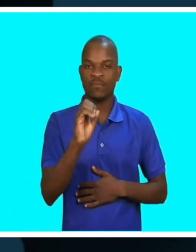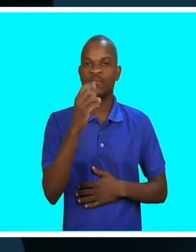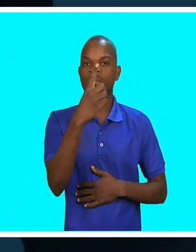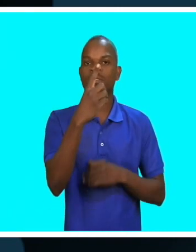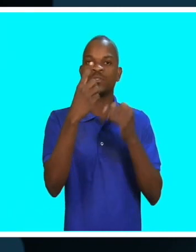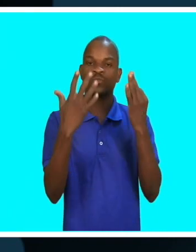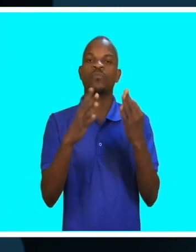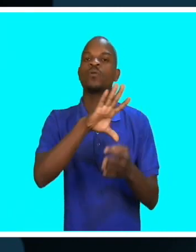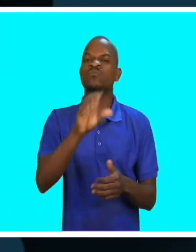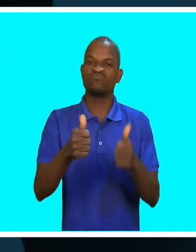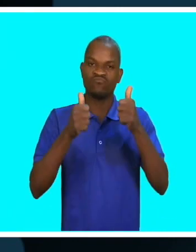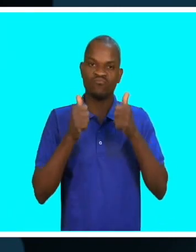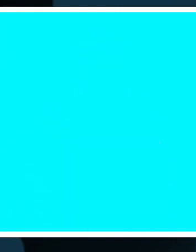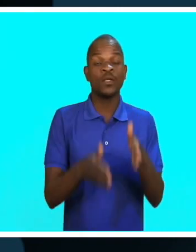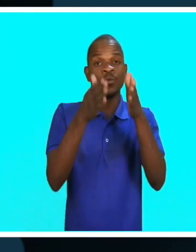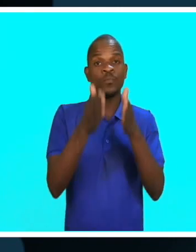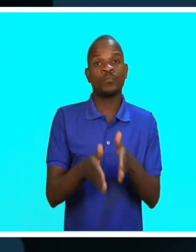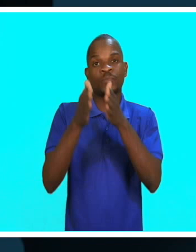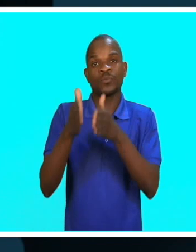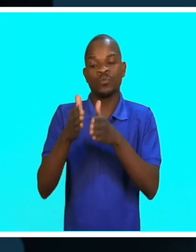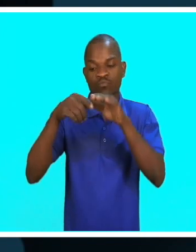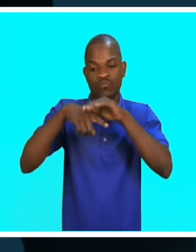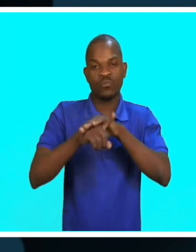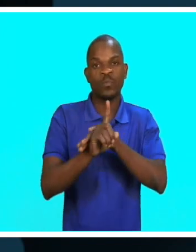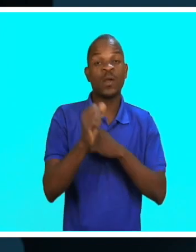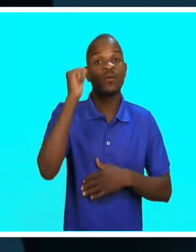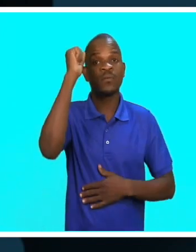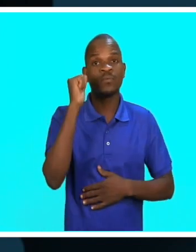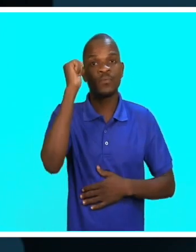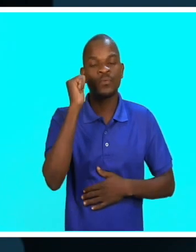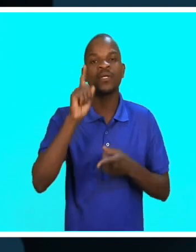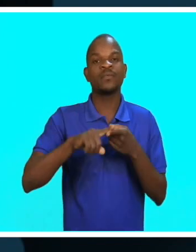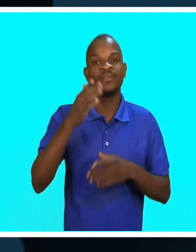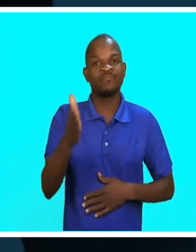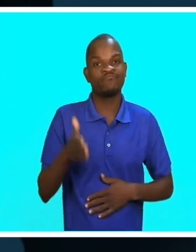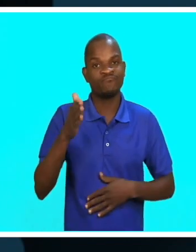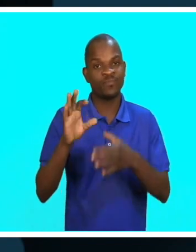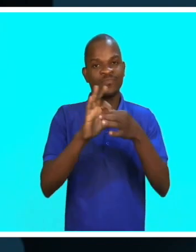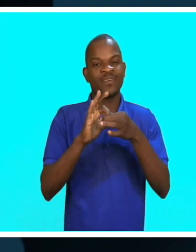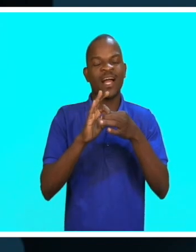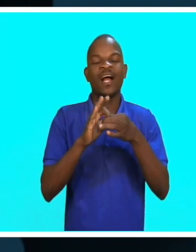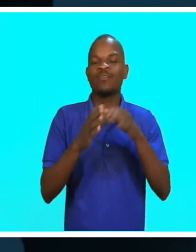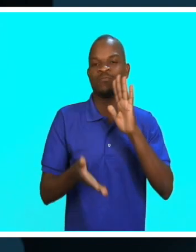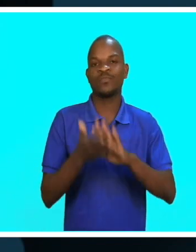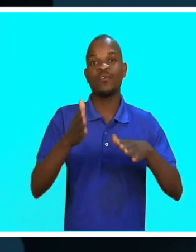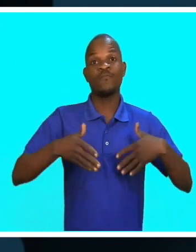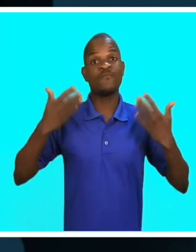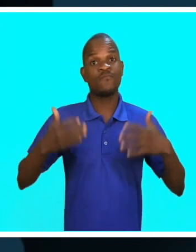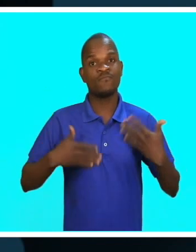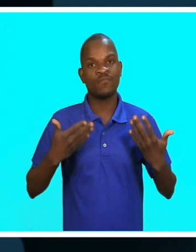coisa estável. Os utentes do MetroBase estão satisfeitos com a